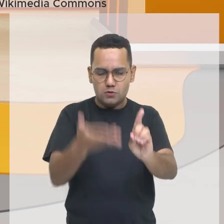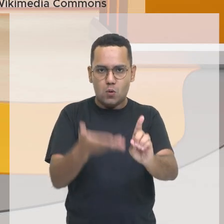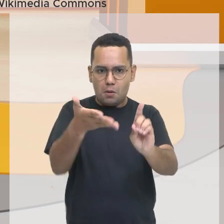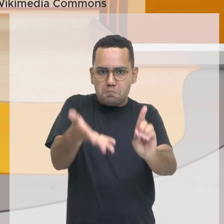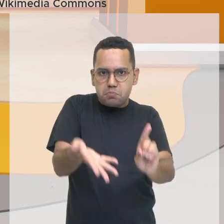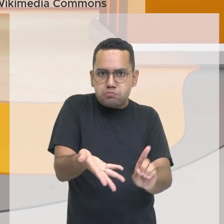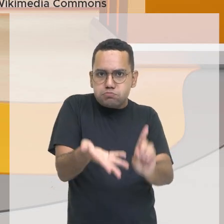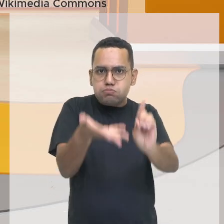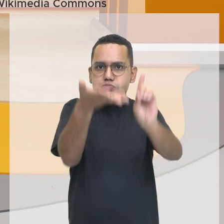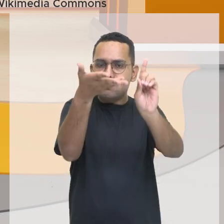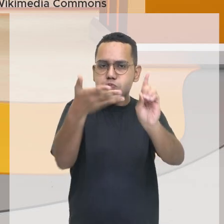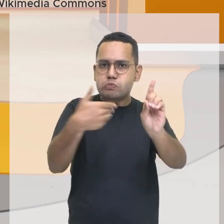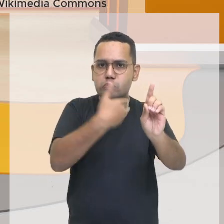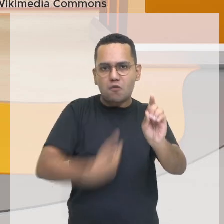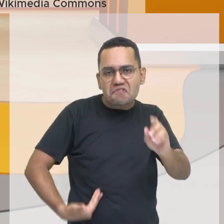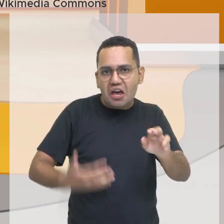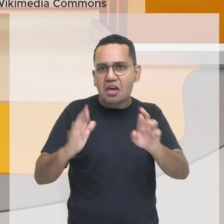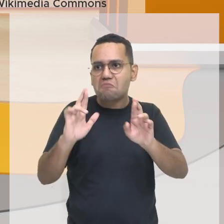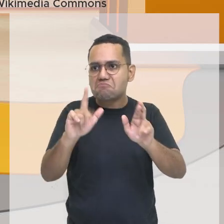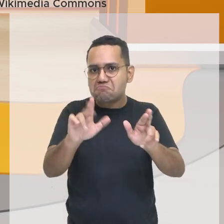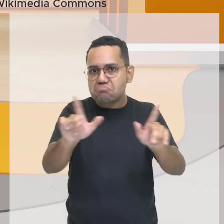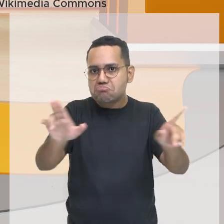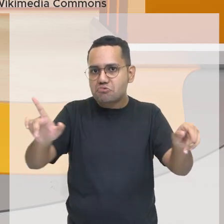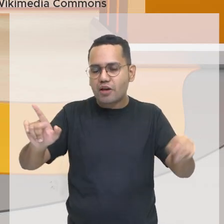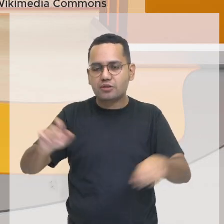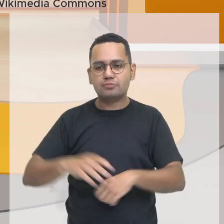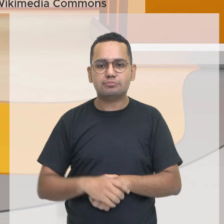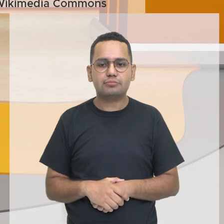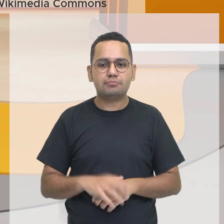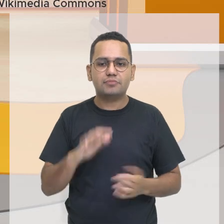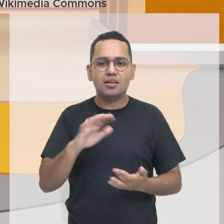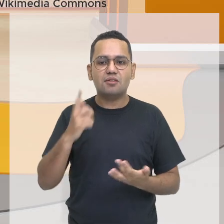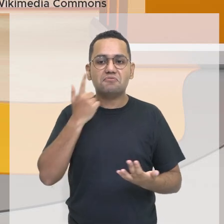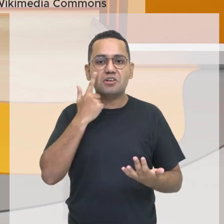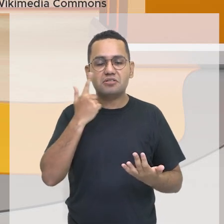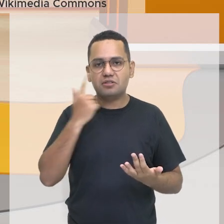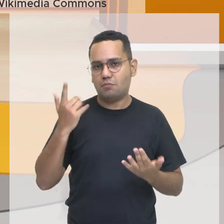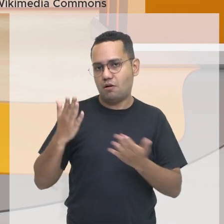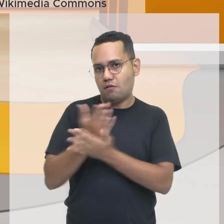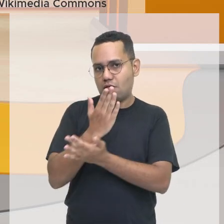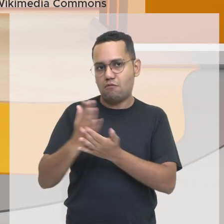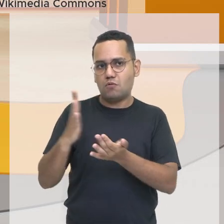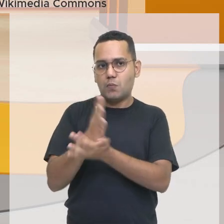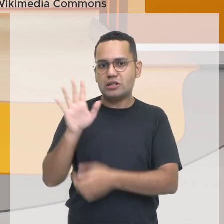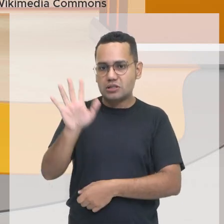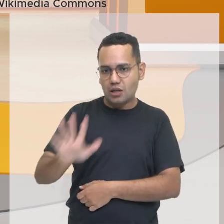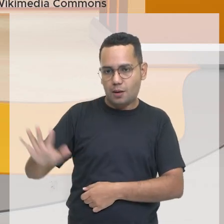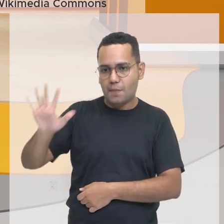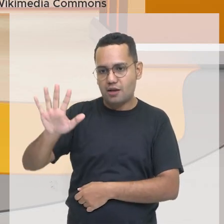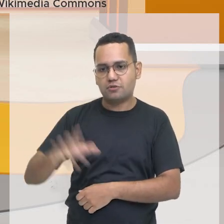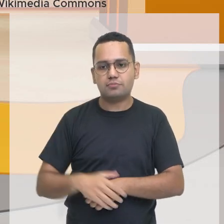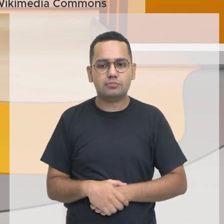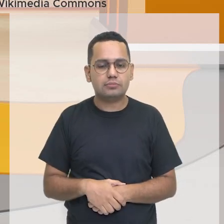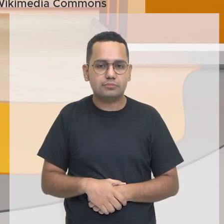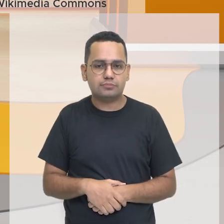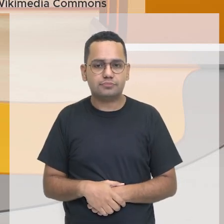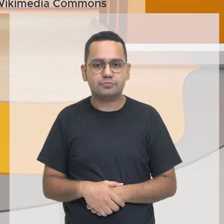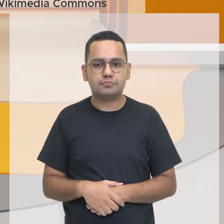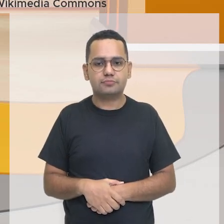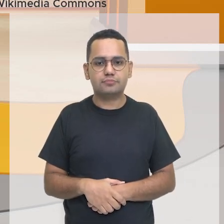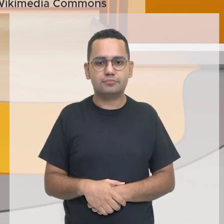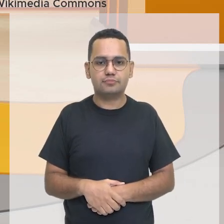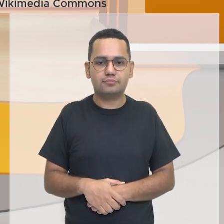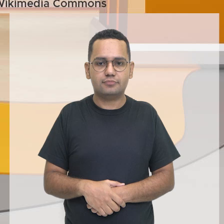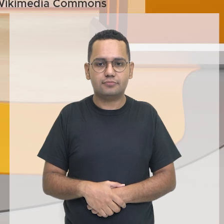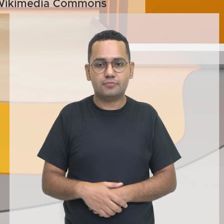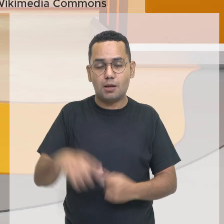de governos autoritários. E nós trouxemos aqui para vocês algumas imagens dos representantes desses regimes totalitários. Em